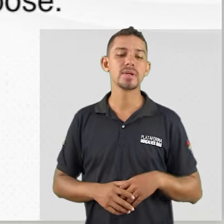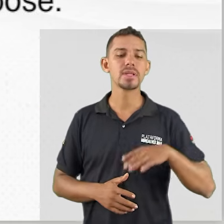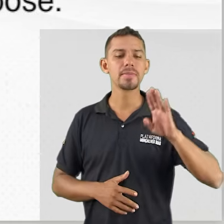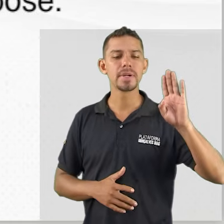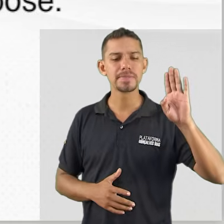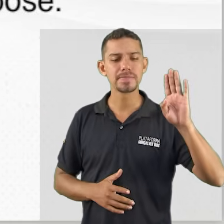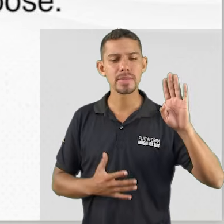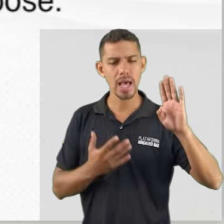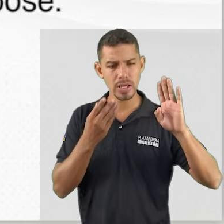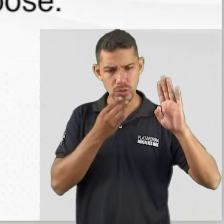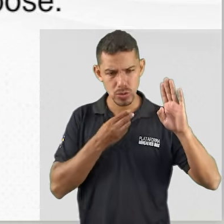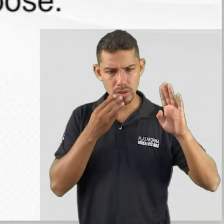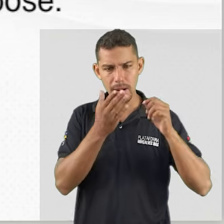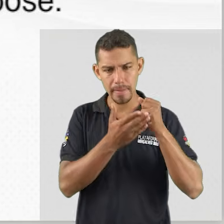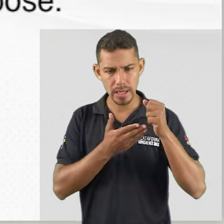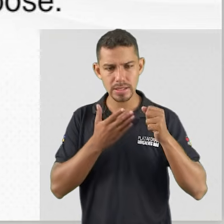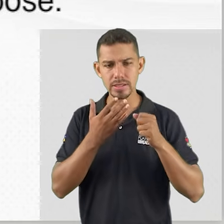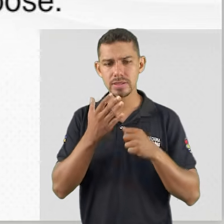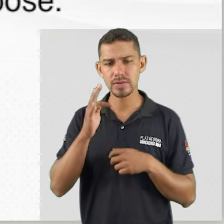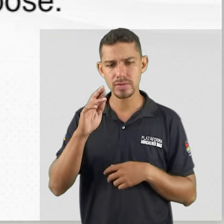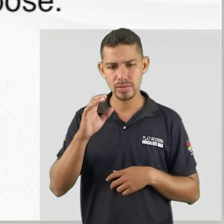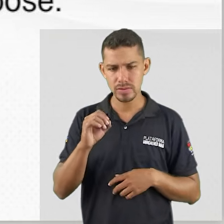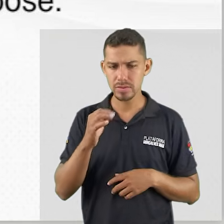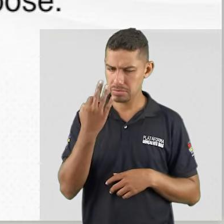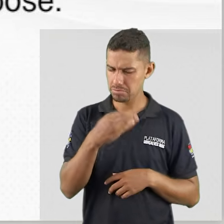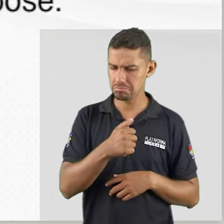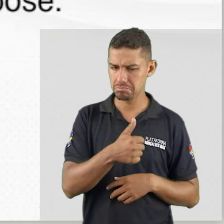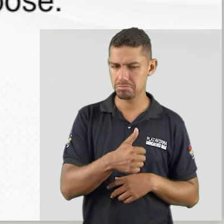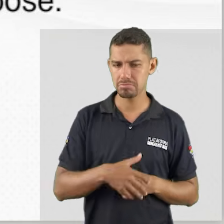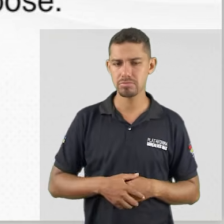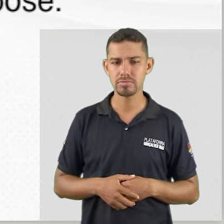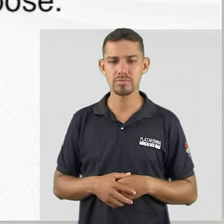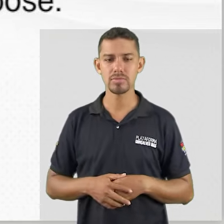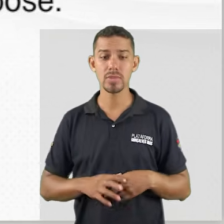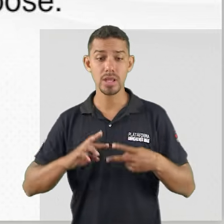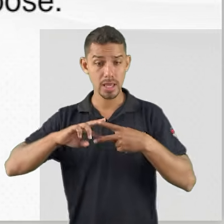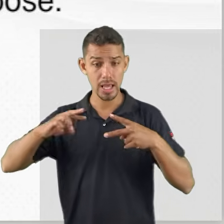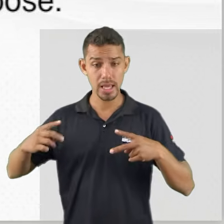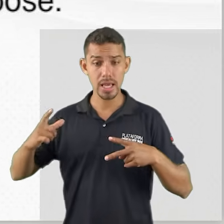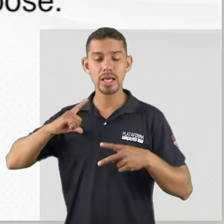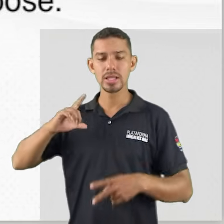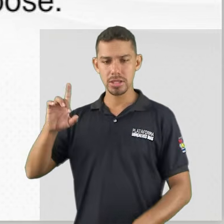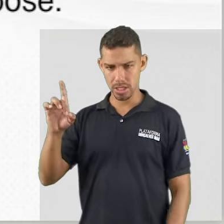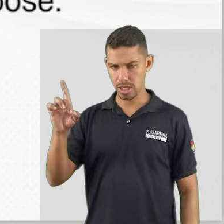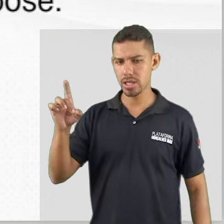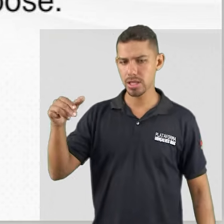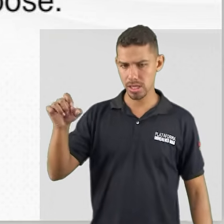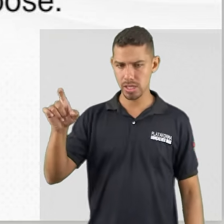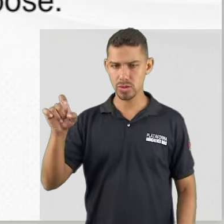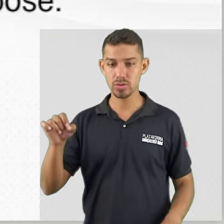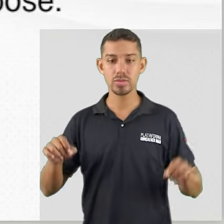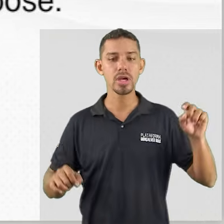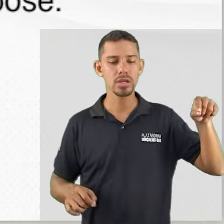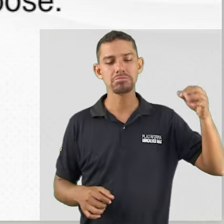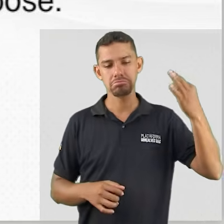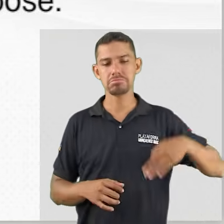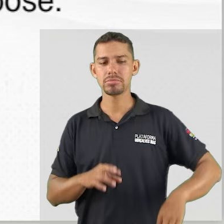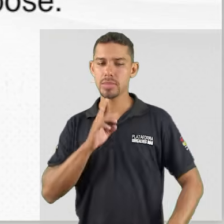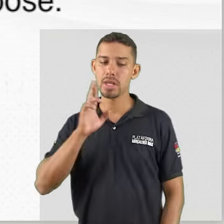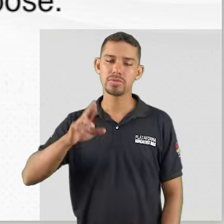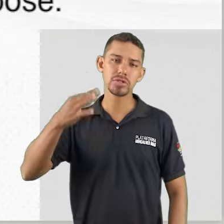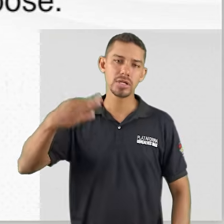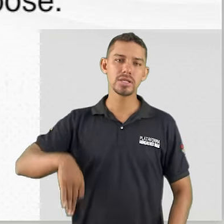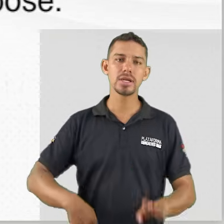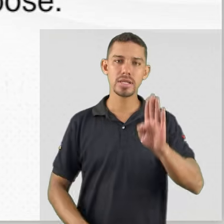B. Açúcar, base nitrogenada e fosfato. Tranquilo, né? DNA tem desoxirribose e RNA tem ribose. Então, acho que a